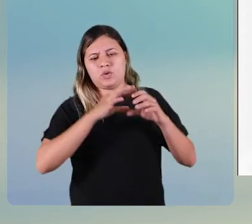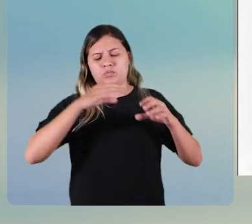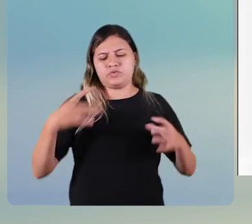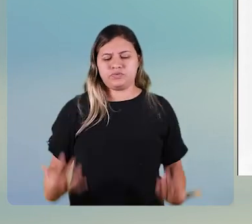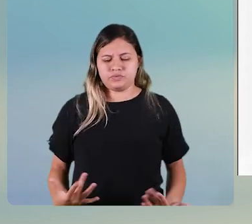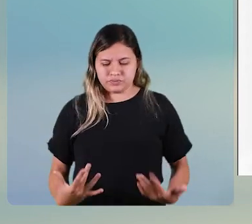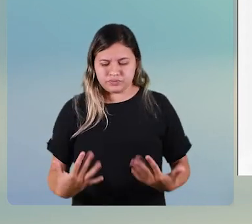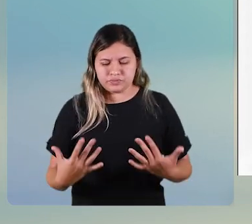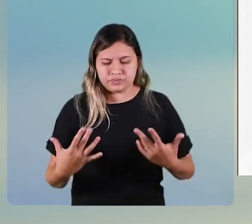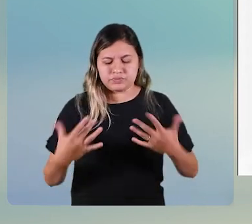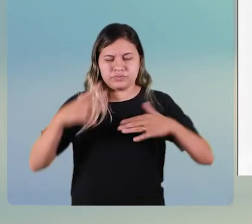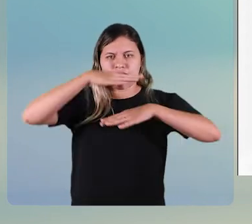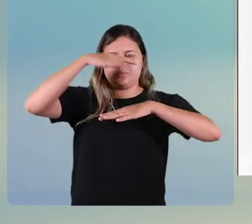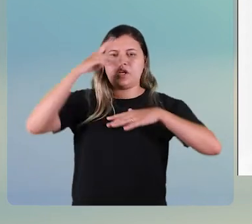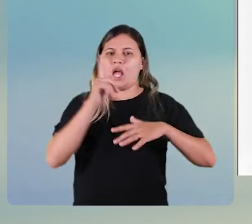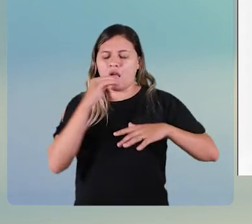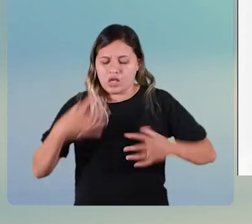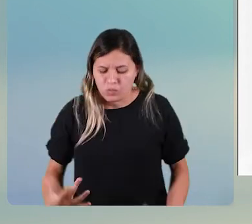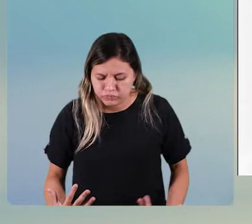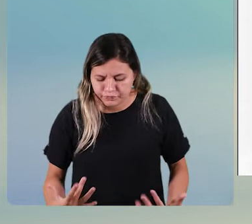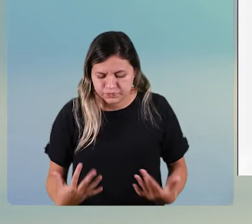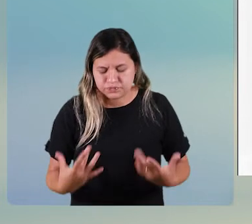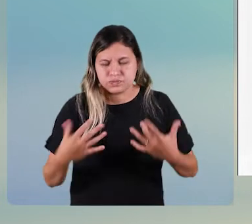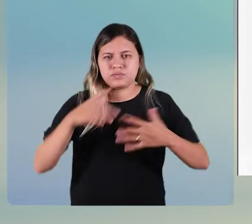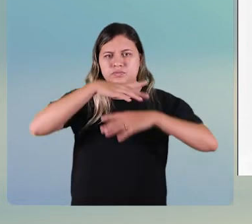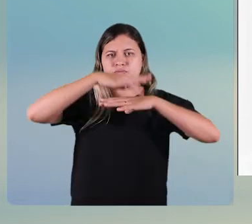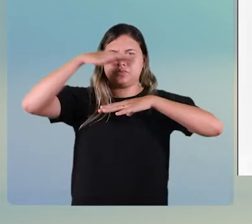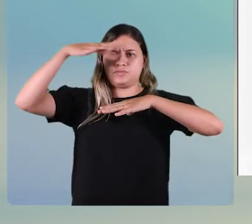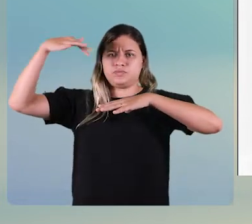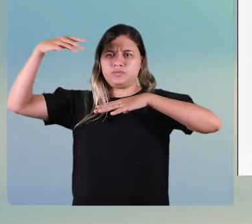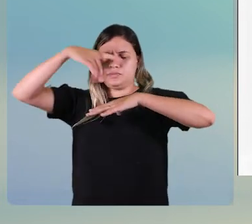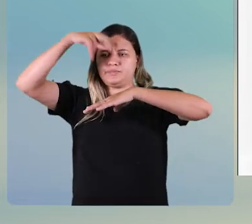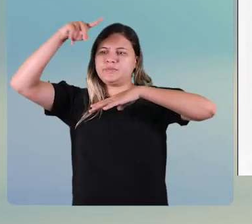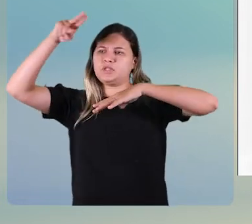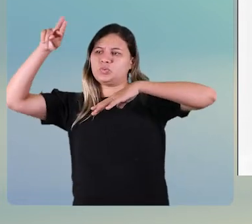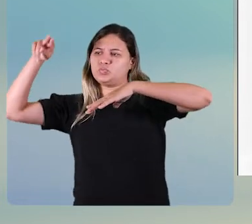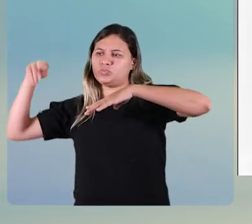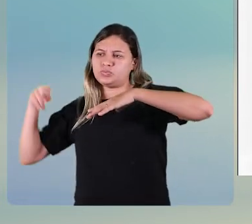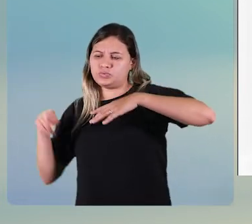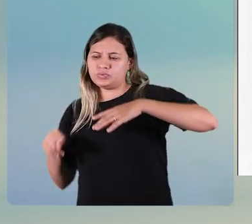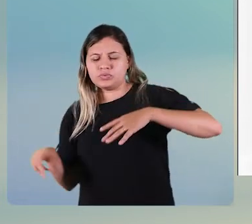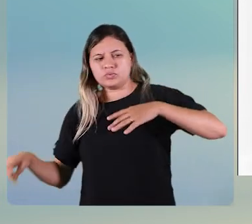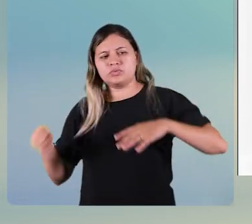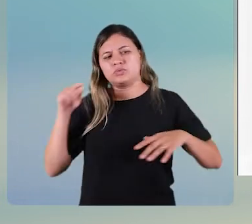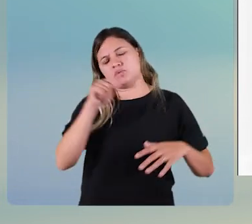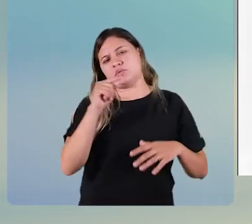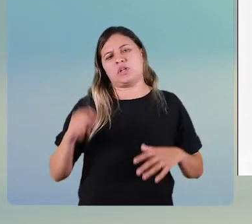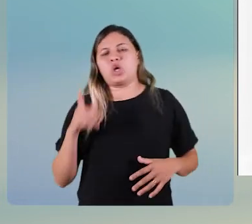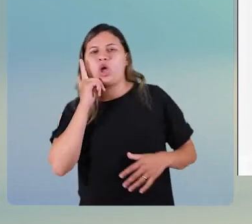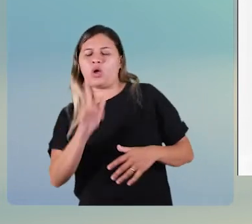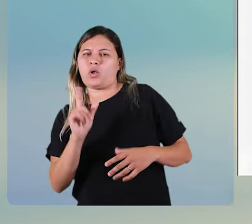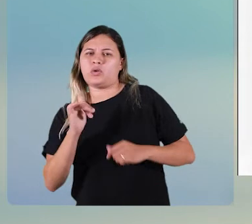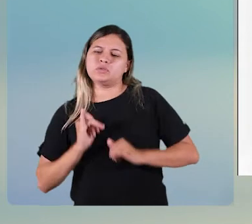vai vaporizar e esse vapor d'água vai movimentar pás, né, de uma turbina. E aí, você gerando energia